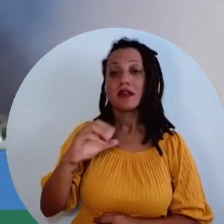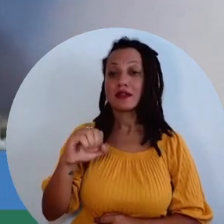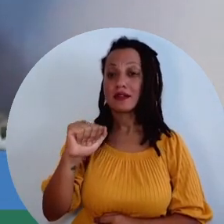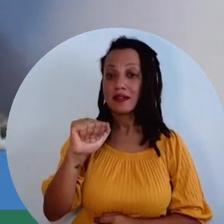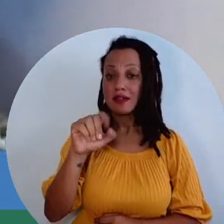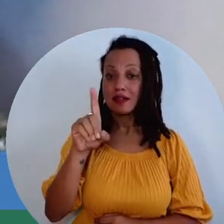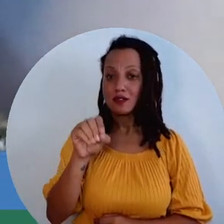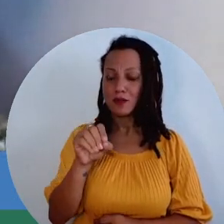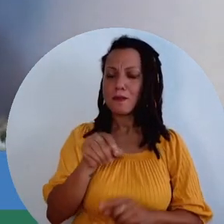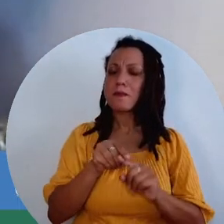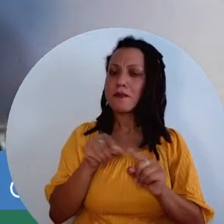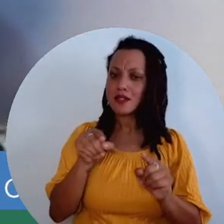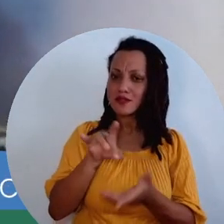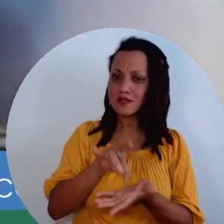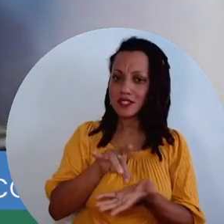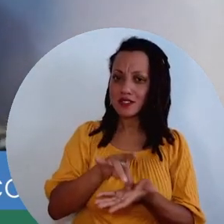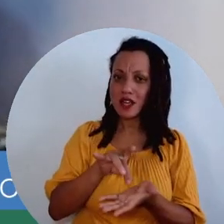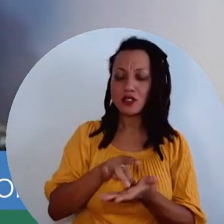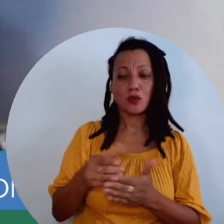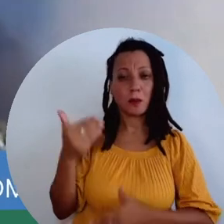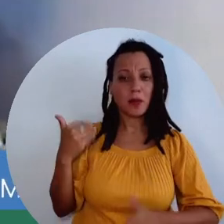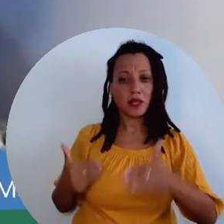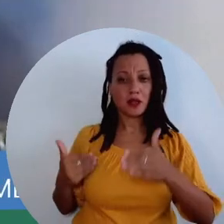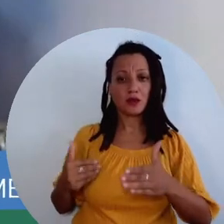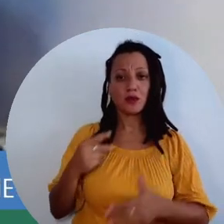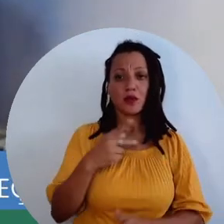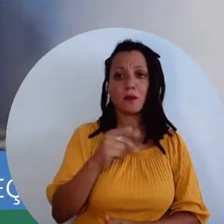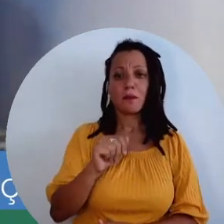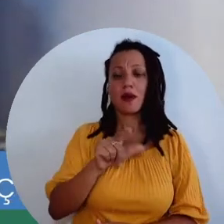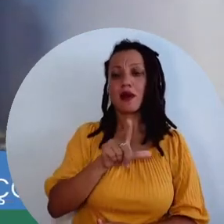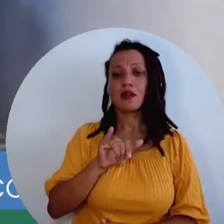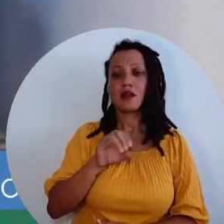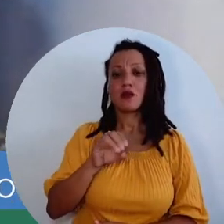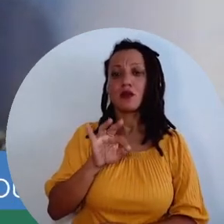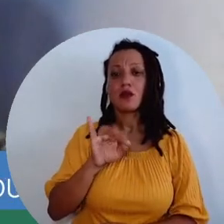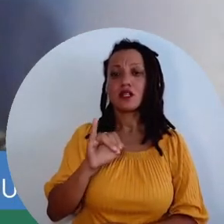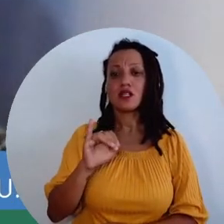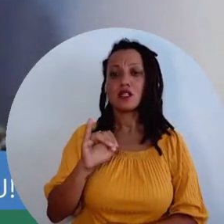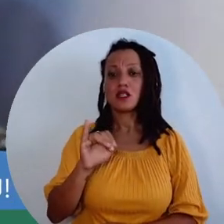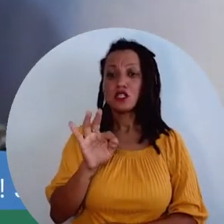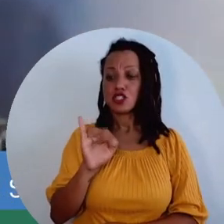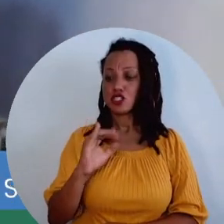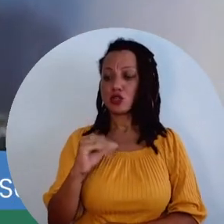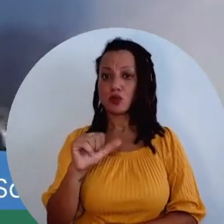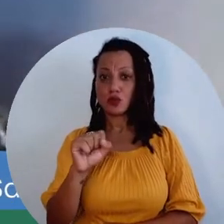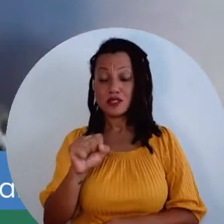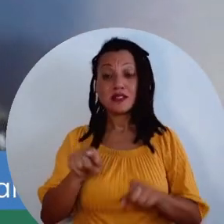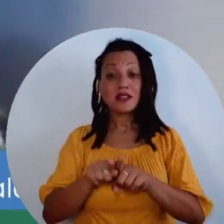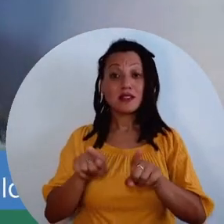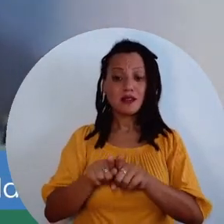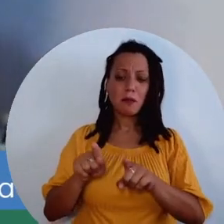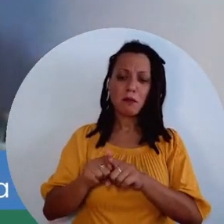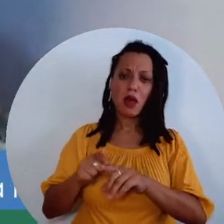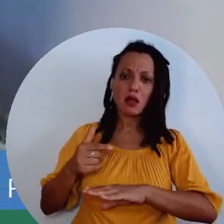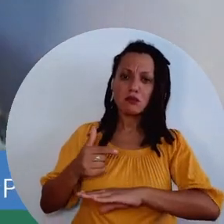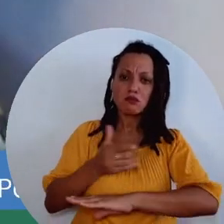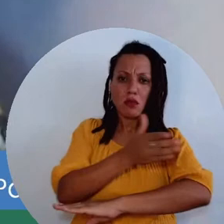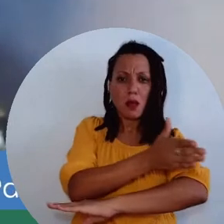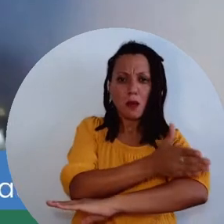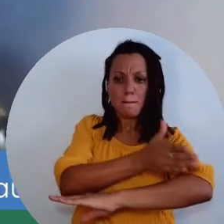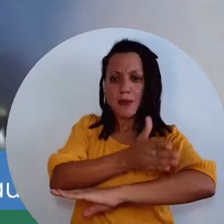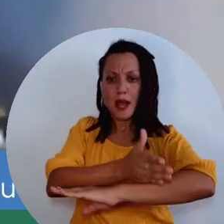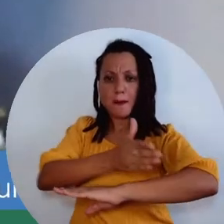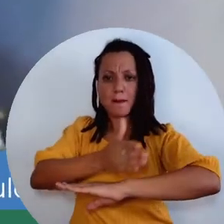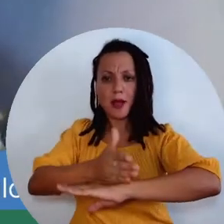realmente, nos períodos paleolíticos, né? E depois também, mais tarde, mas